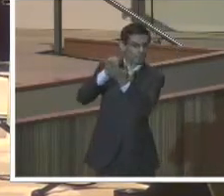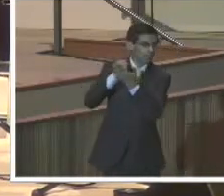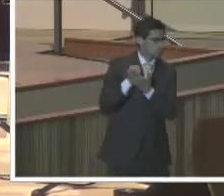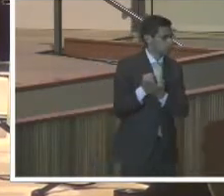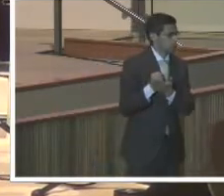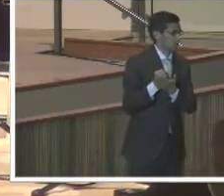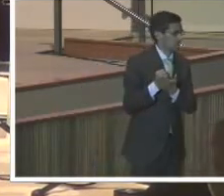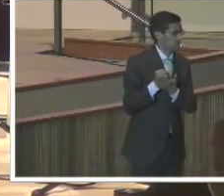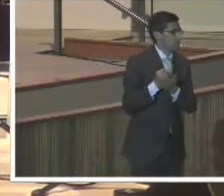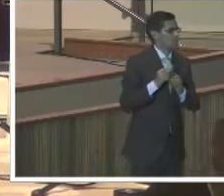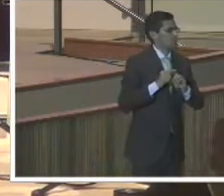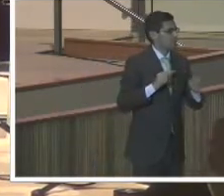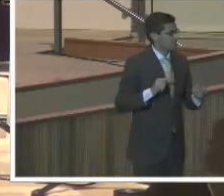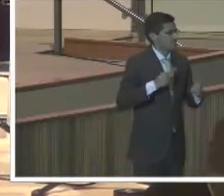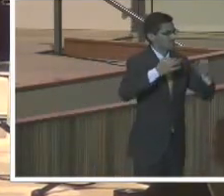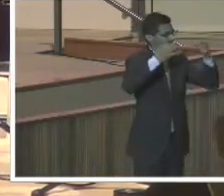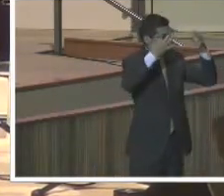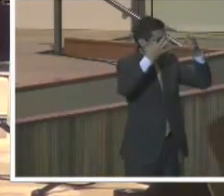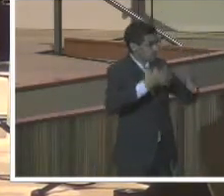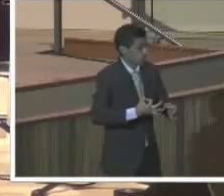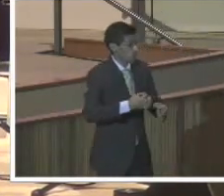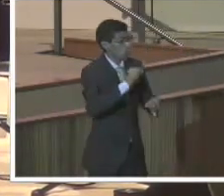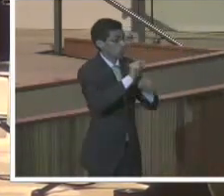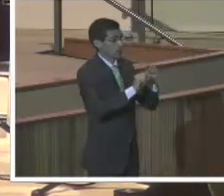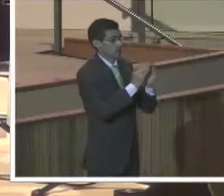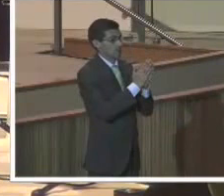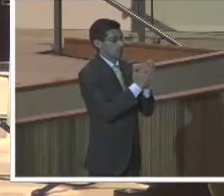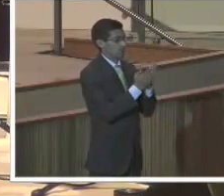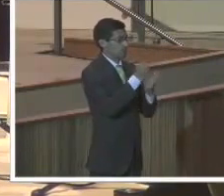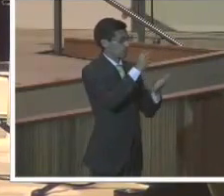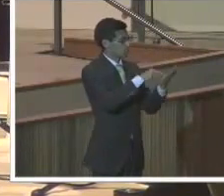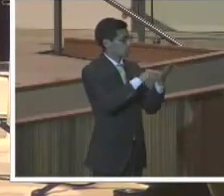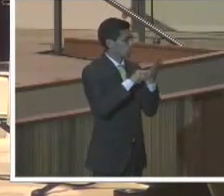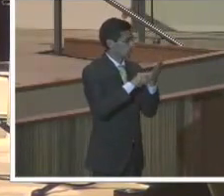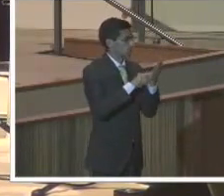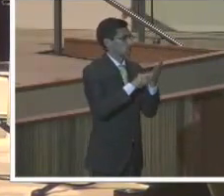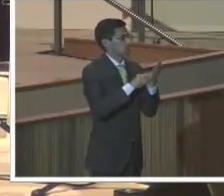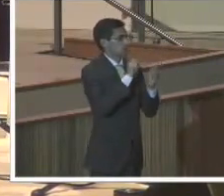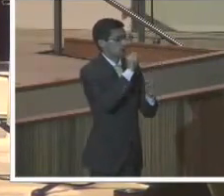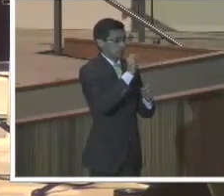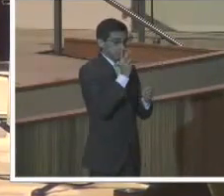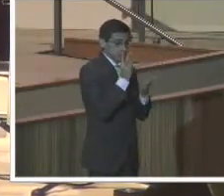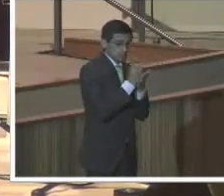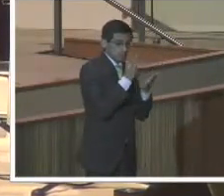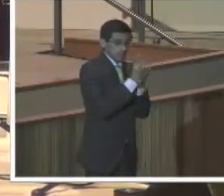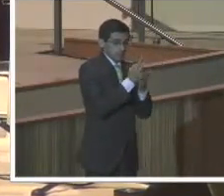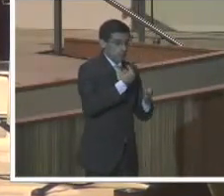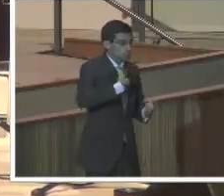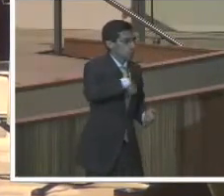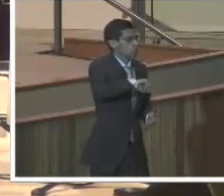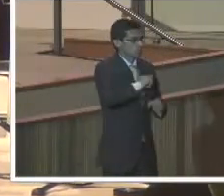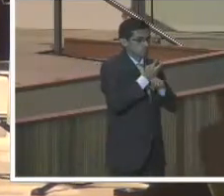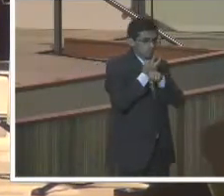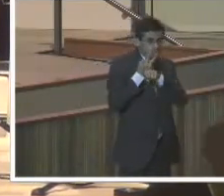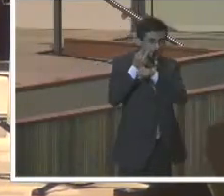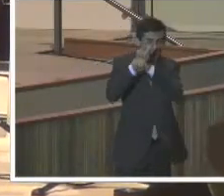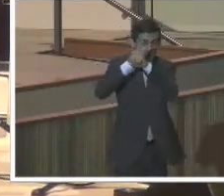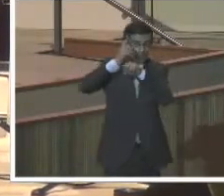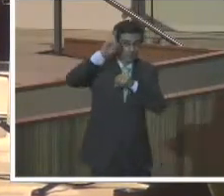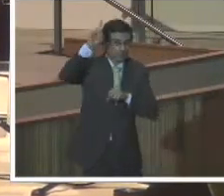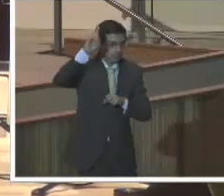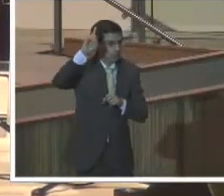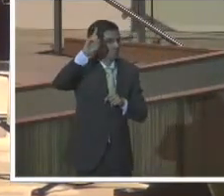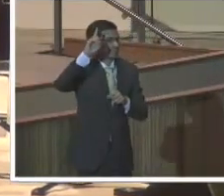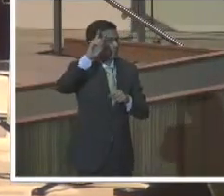coisa a gente pode ter certeza, a Bíblia garante isso para a gente: buscar-me-eis e me achareis quando me buscardes de todo o